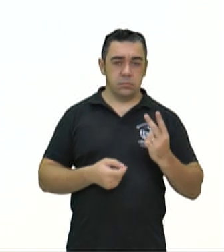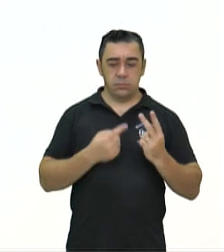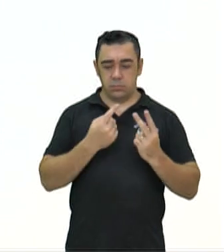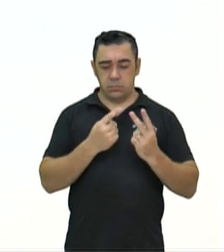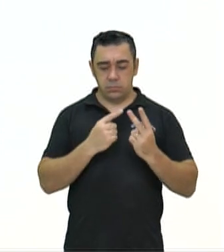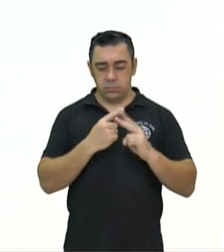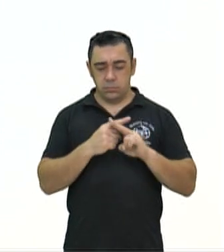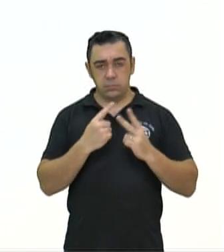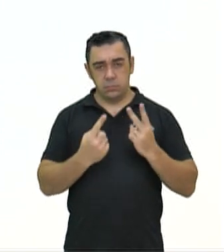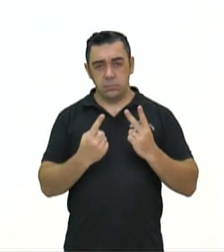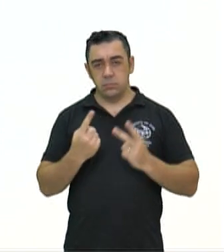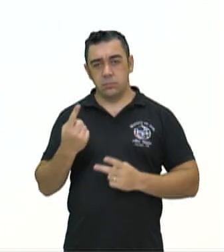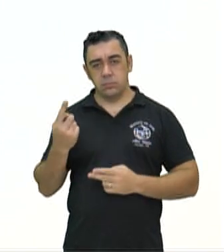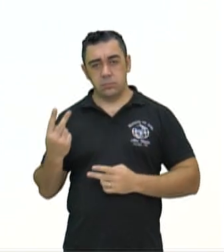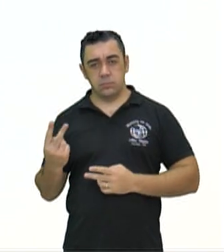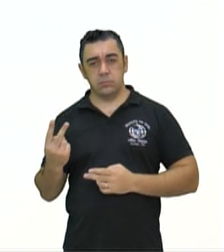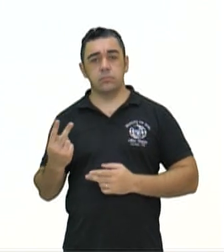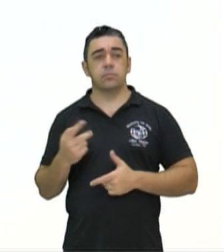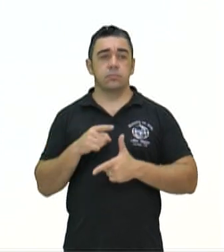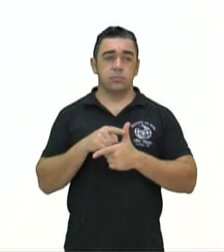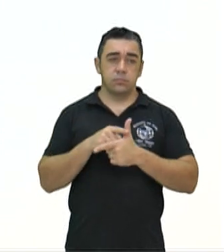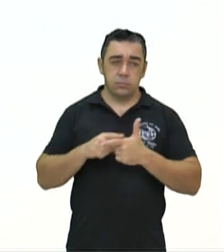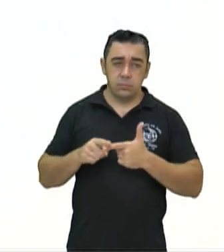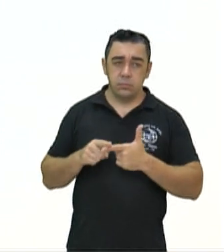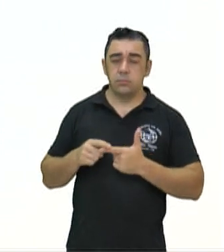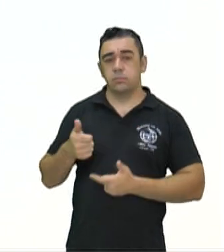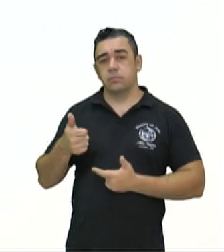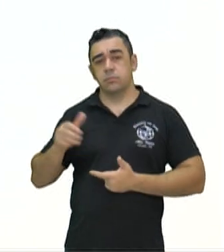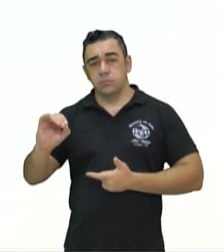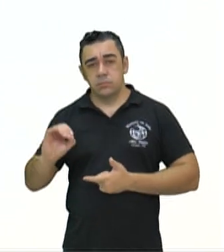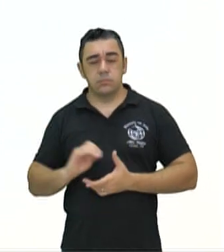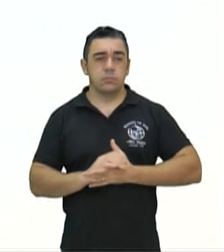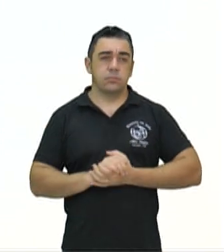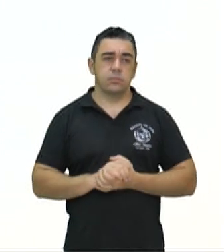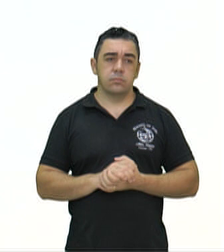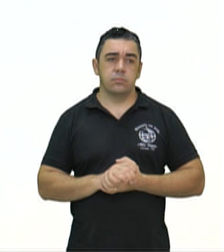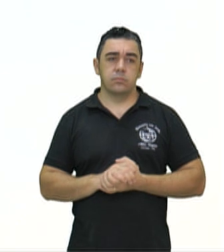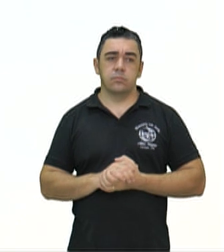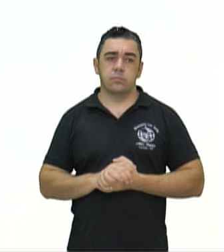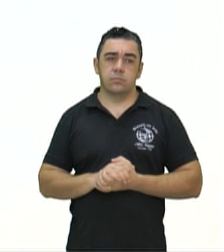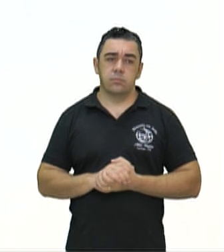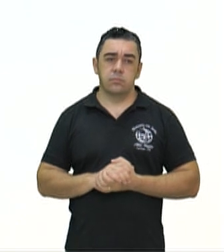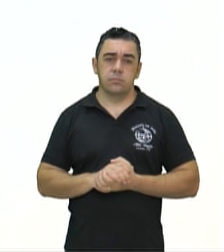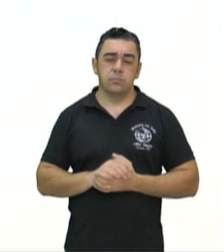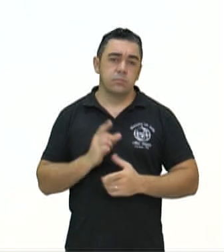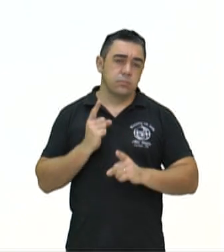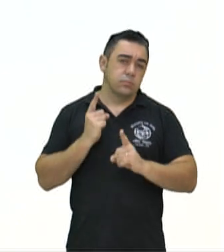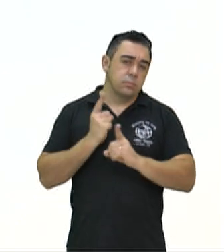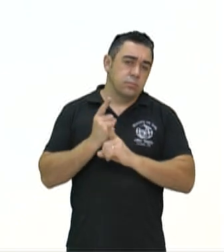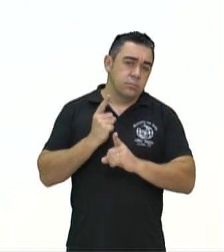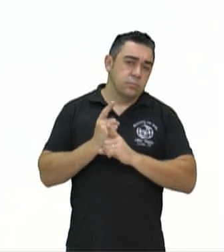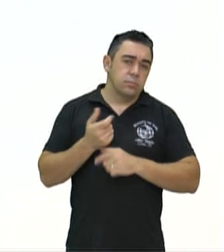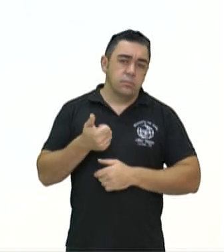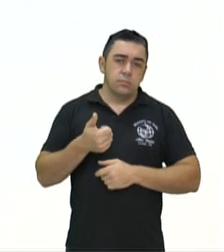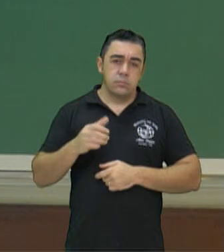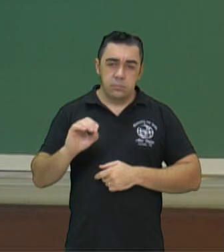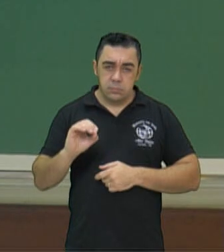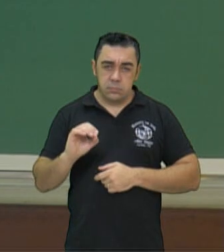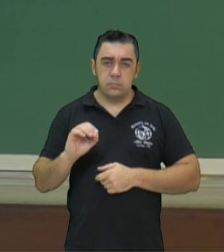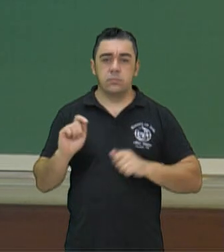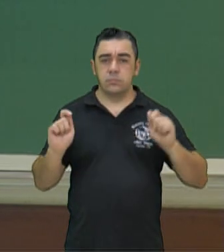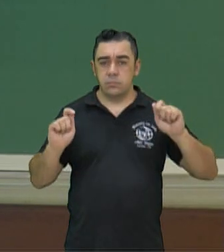2 vezes 1. Fazendo a nossa divisão, 20 divididos por 2 vai nos resultar em